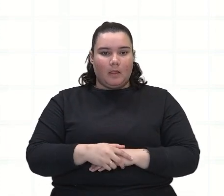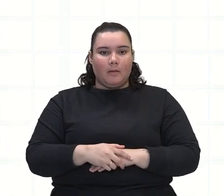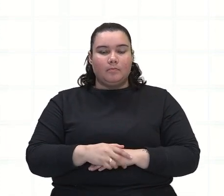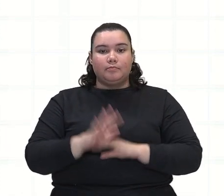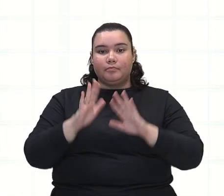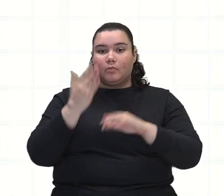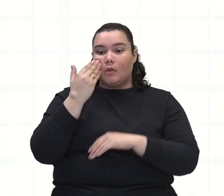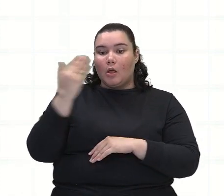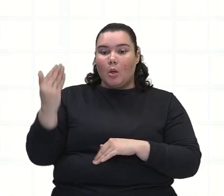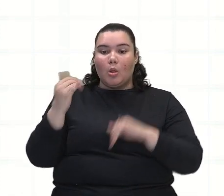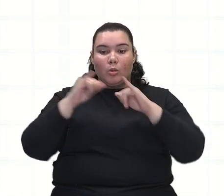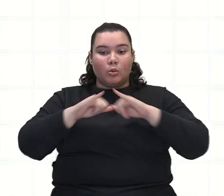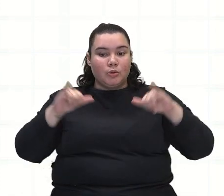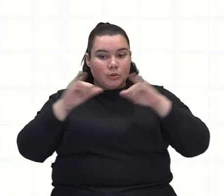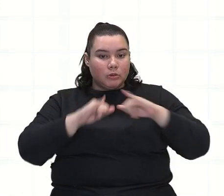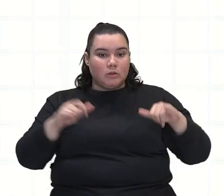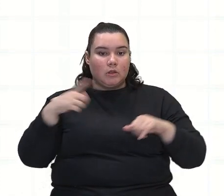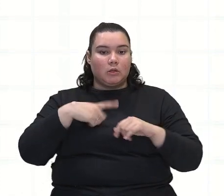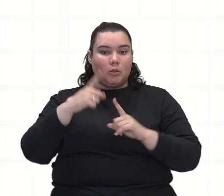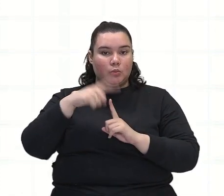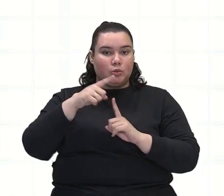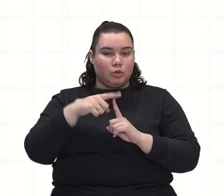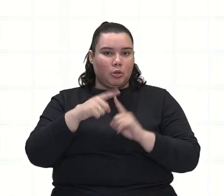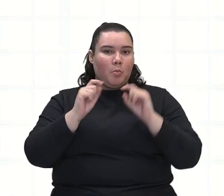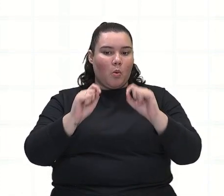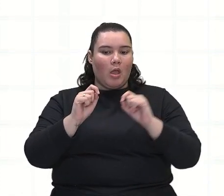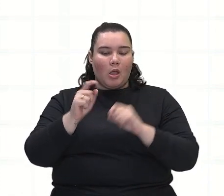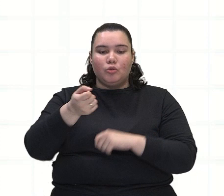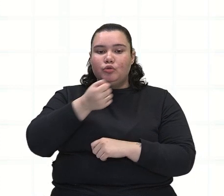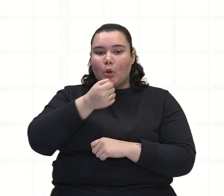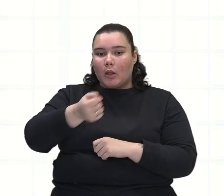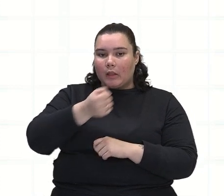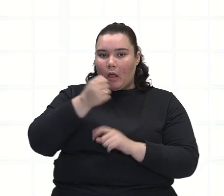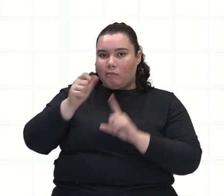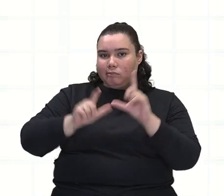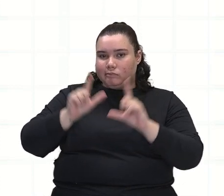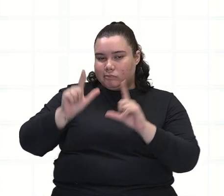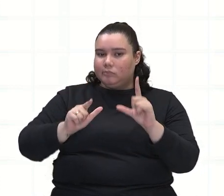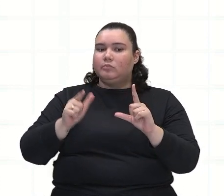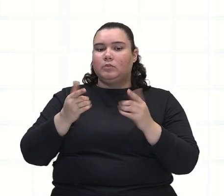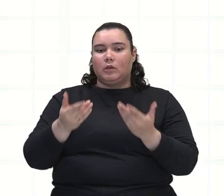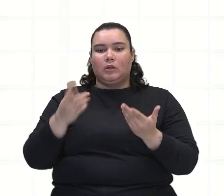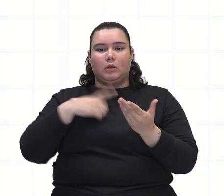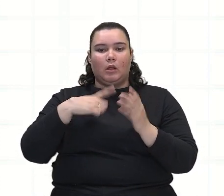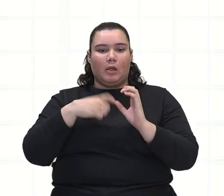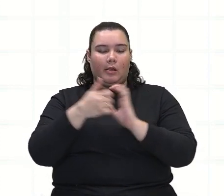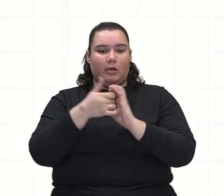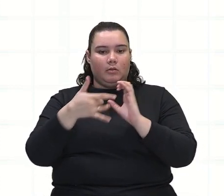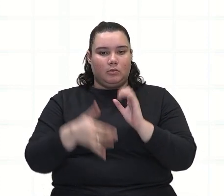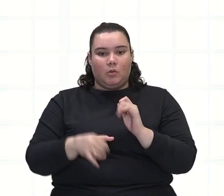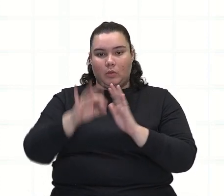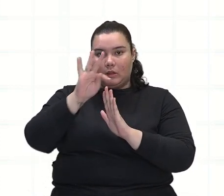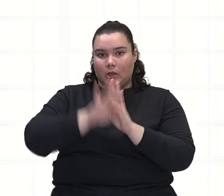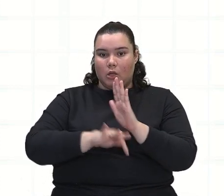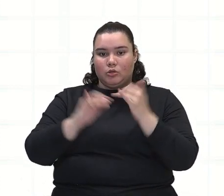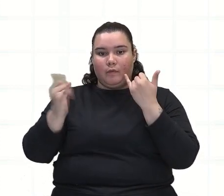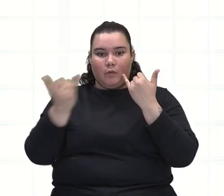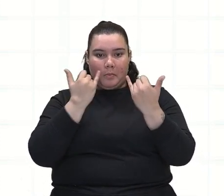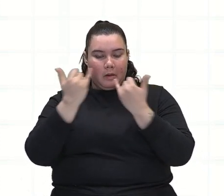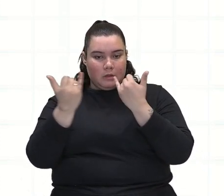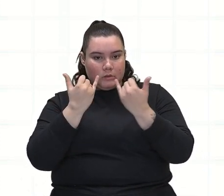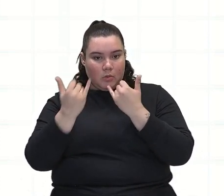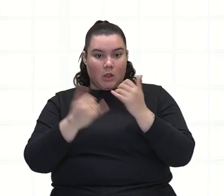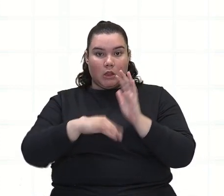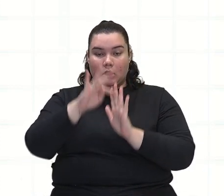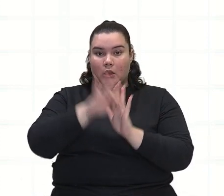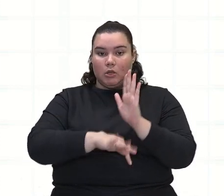um tipo textual jornalístico, né? Então, eu tenho aí característica delas. Texto de cunho informativo,